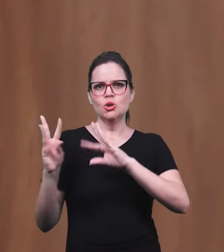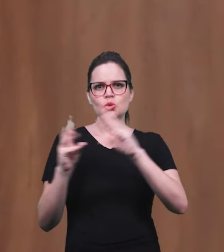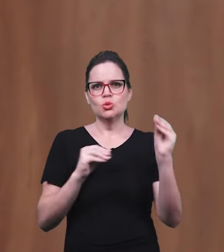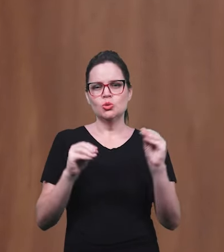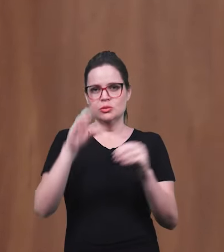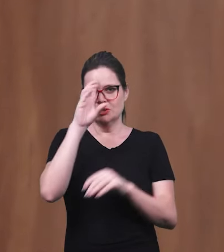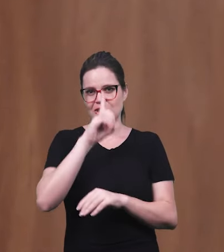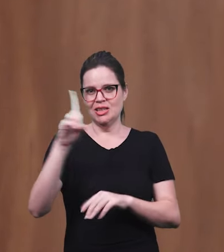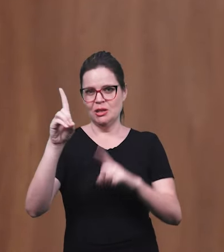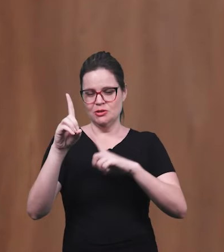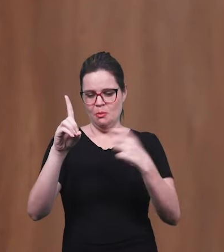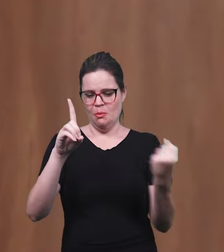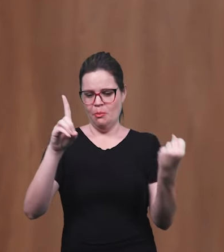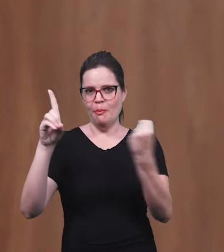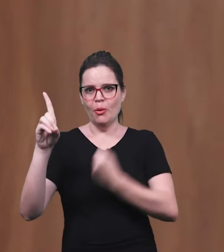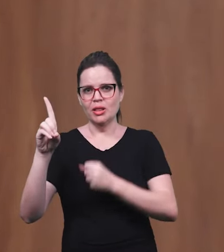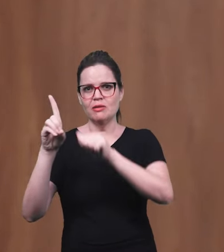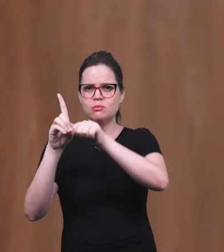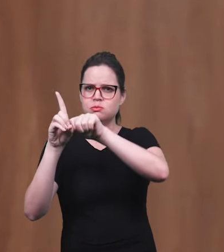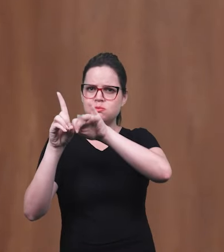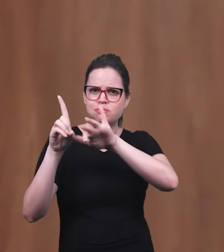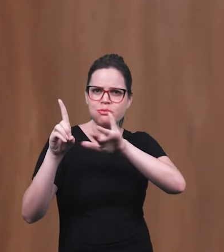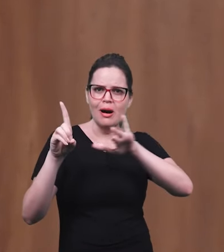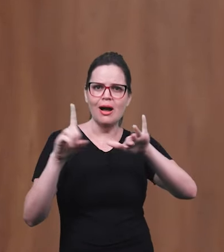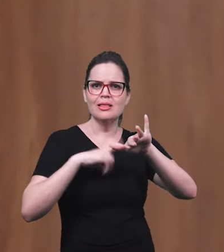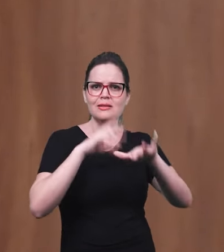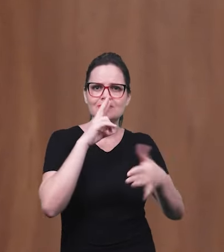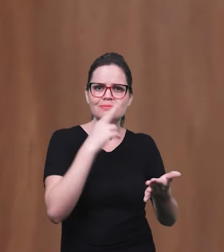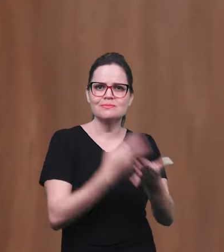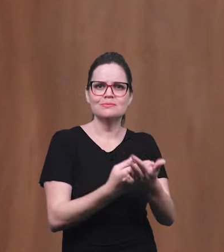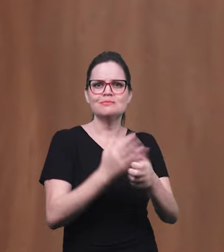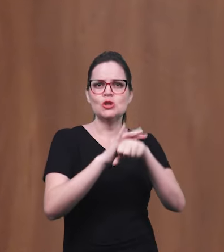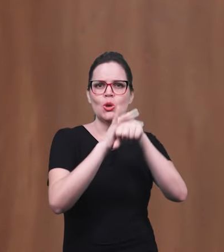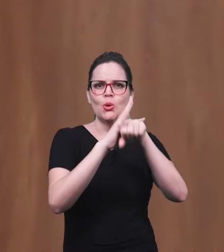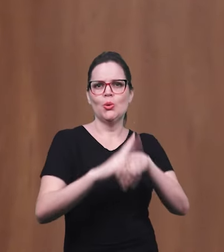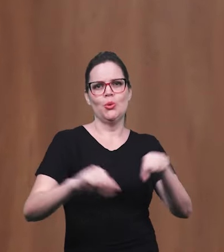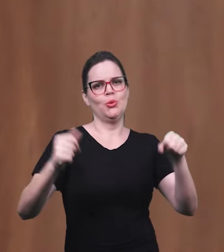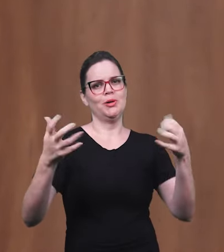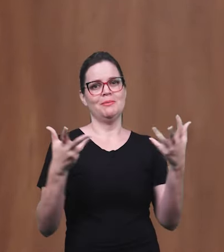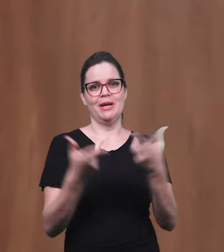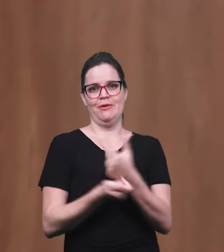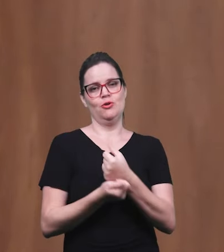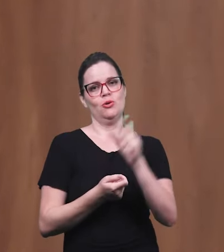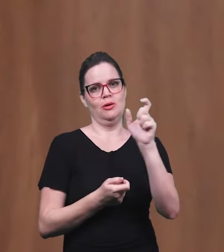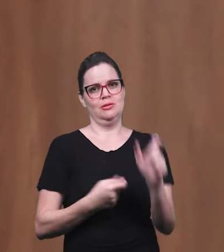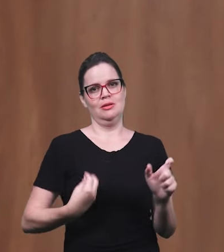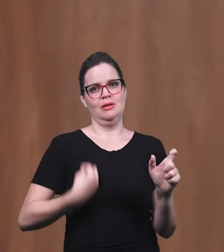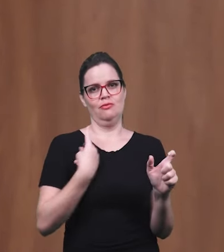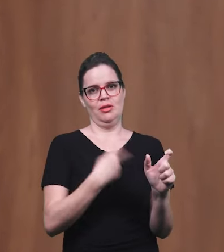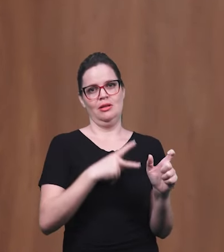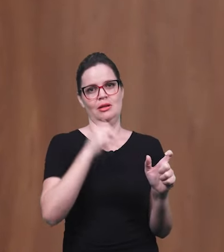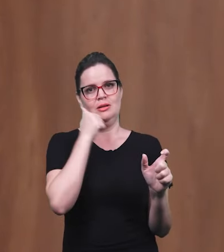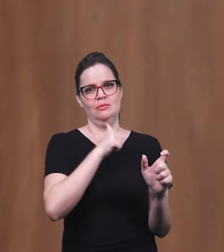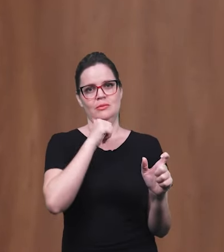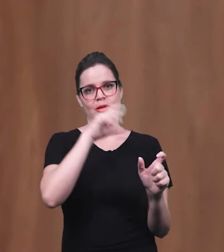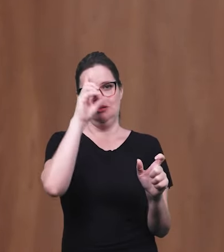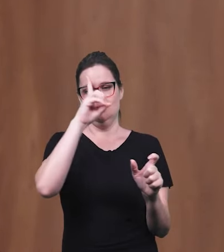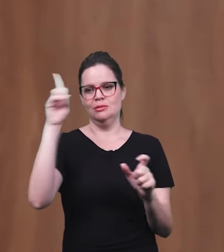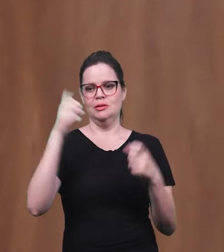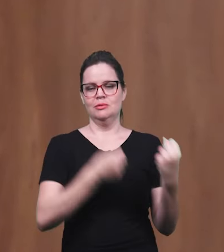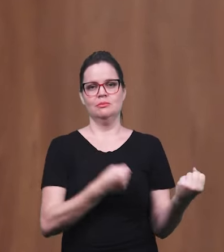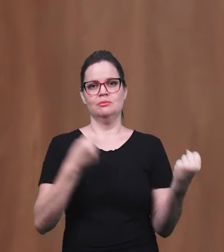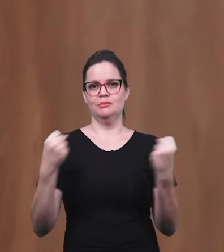necessária foi ali, produziu um resultado de cura naquela mulher, né? Então Deus, ele é perfeito. Deus, ele